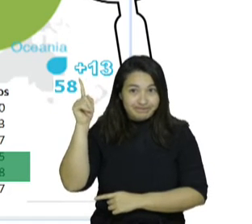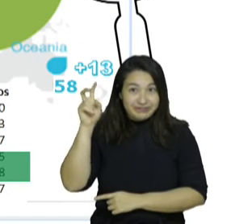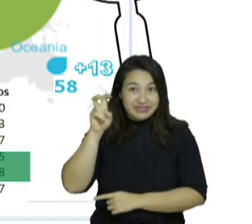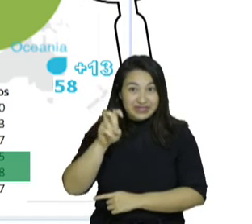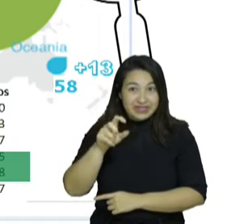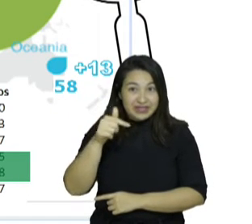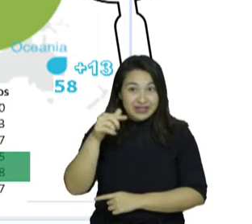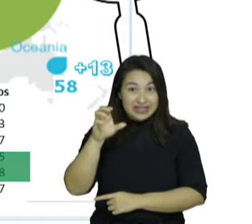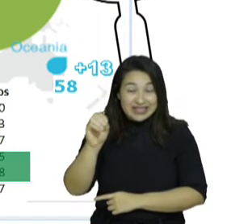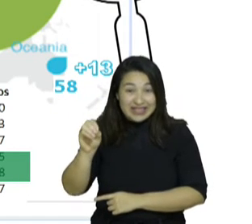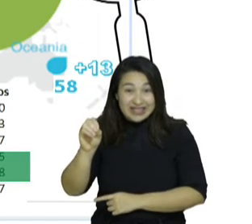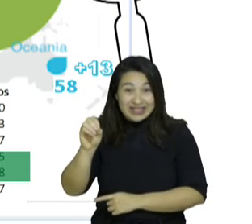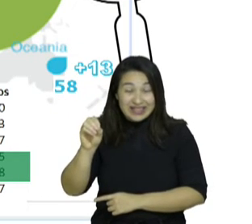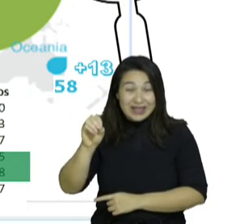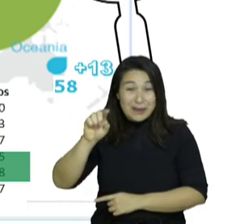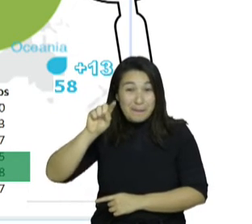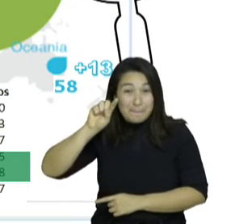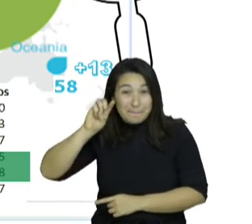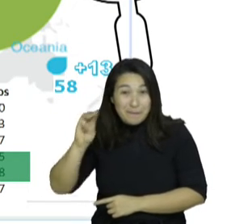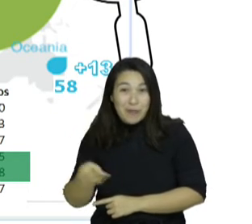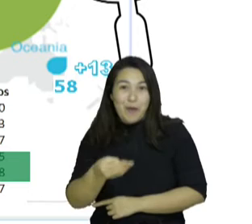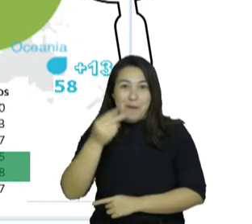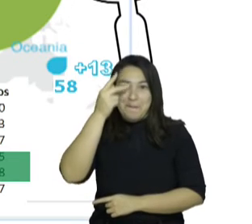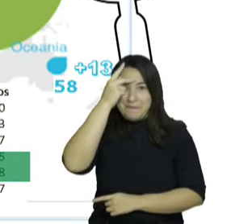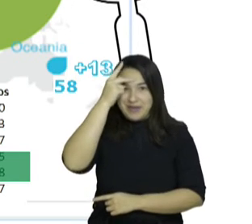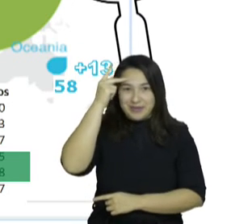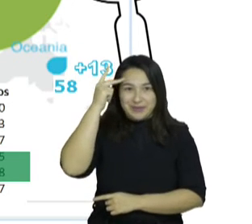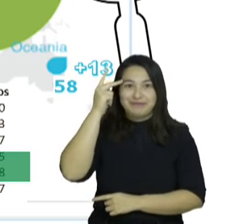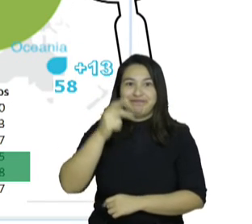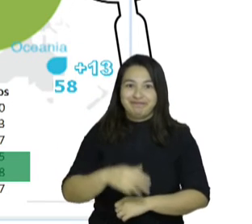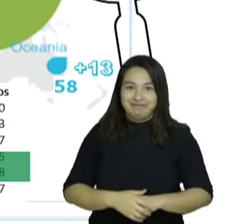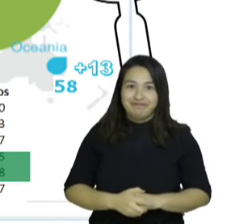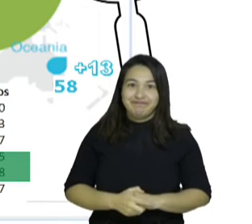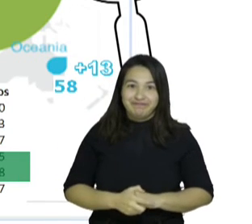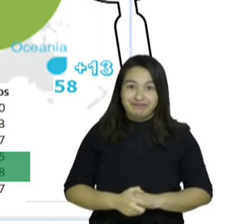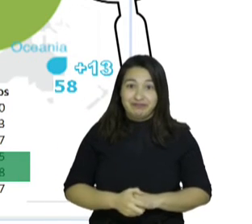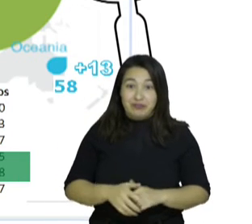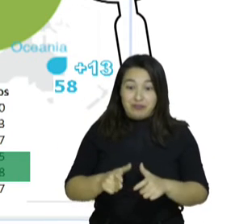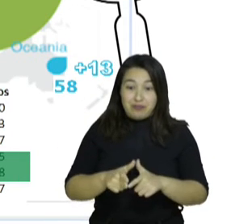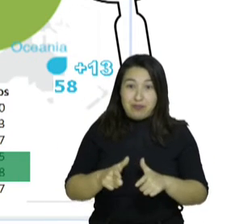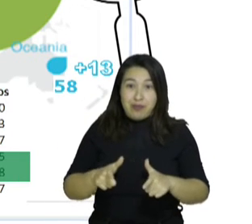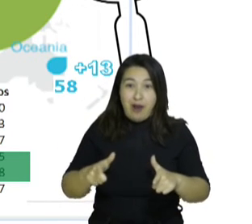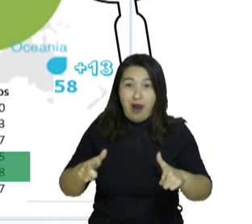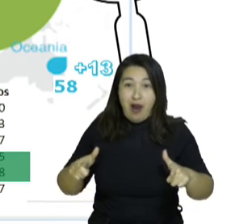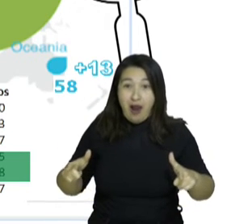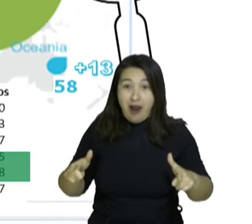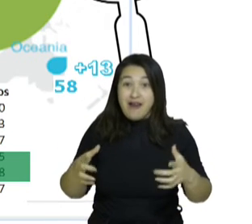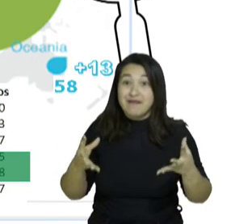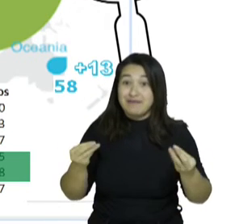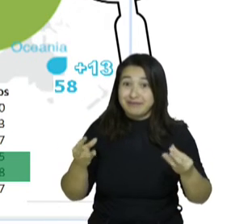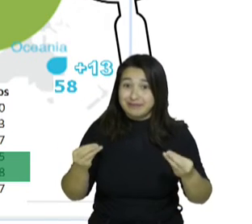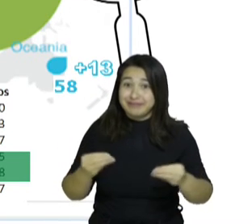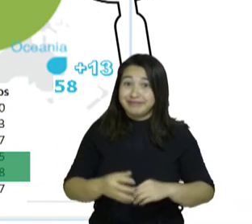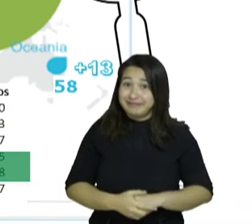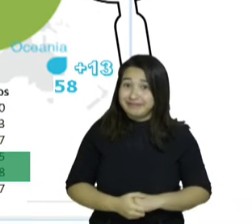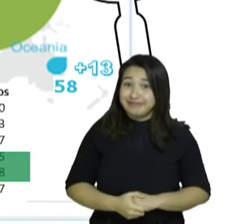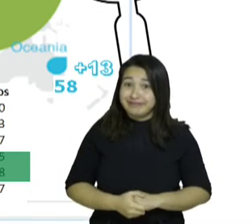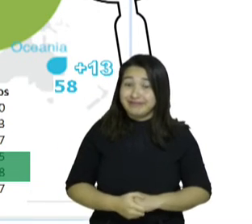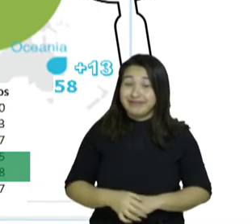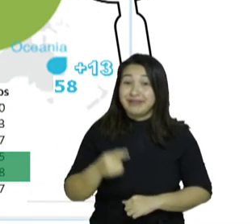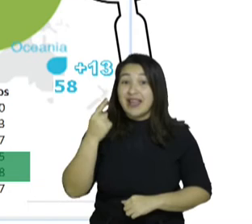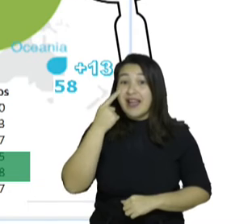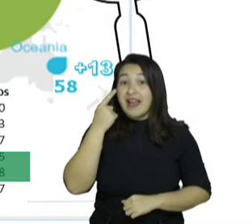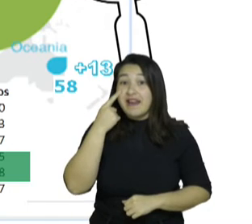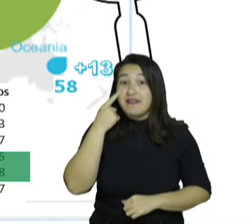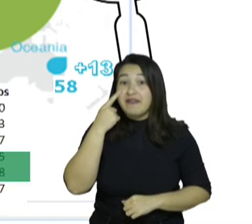milhões de pessoas tá vai aumentar lá quando a gente olha